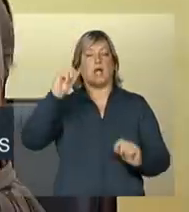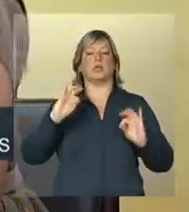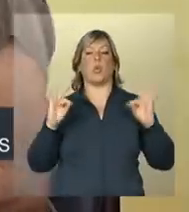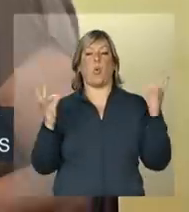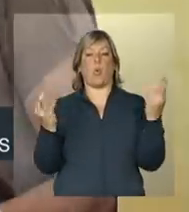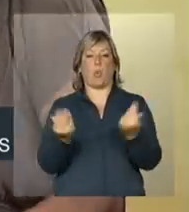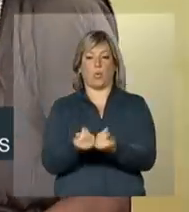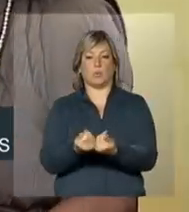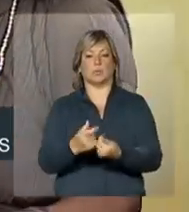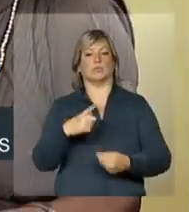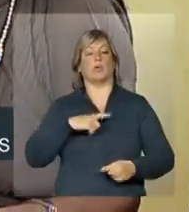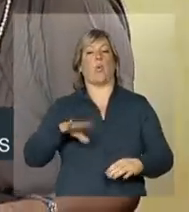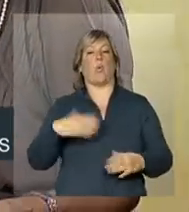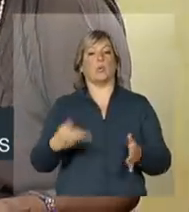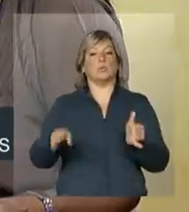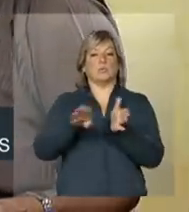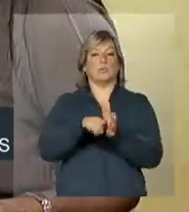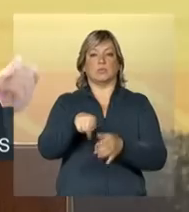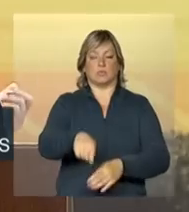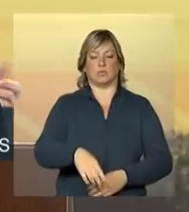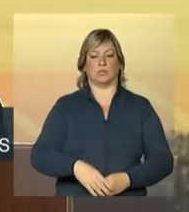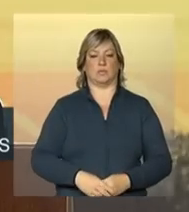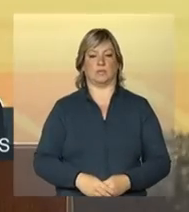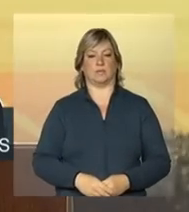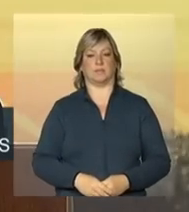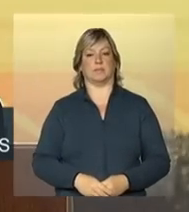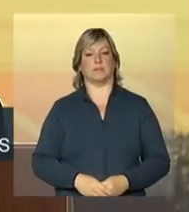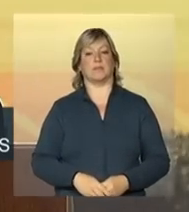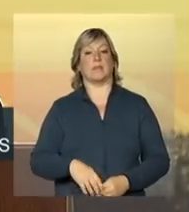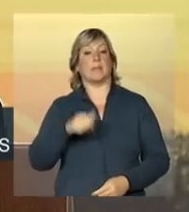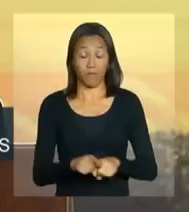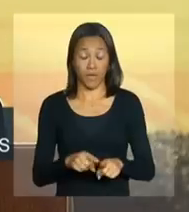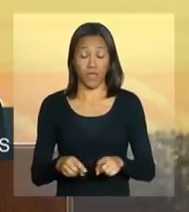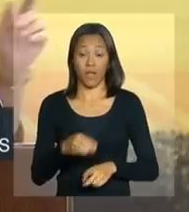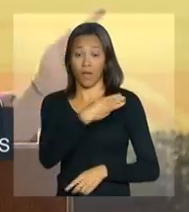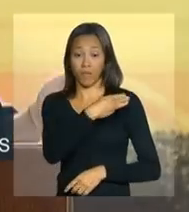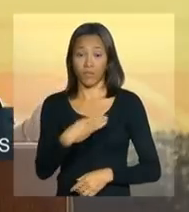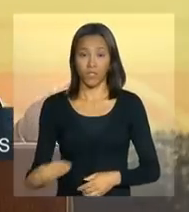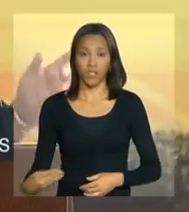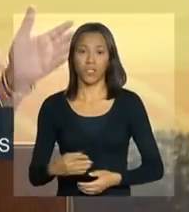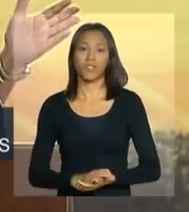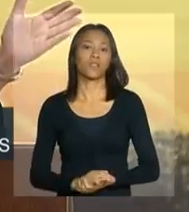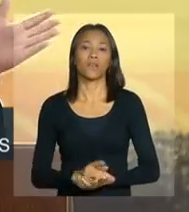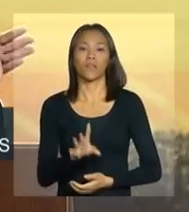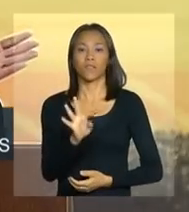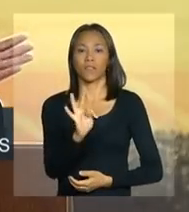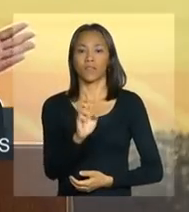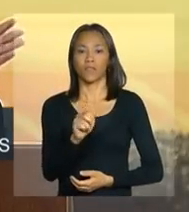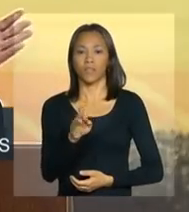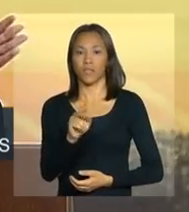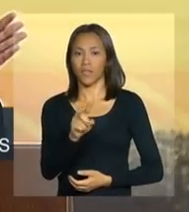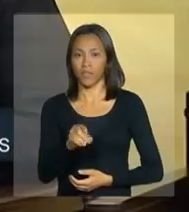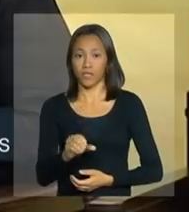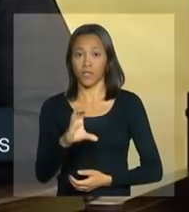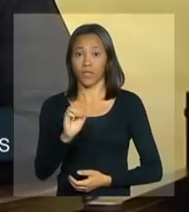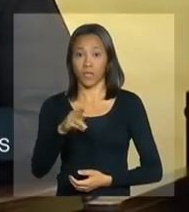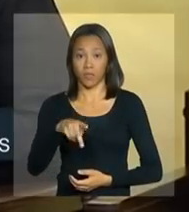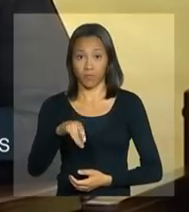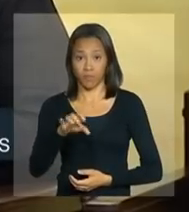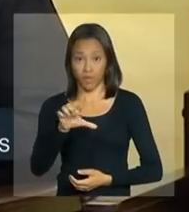quando luz para todos no chegou a ministra Teresa Campelo falou para vocês que a gente quer